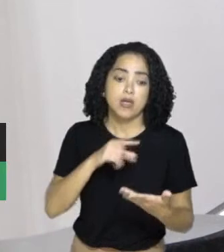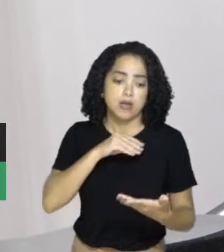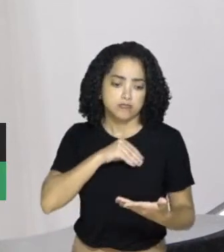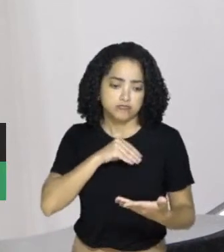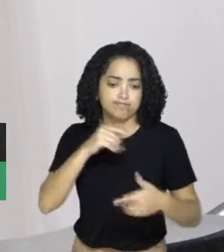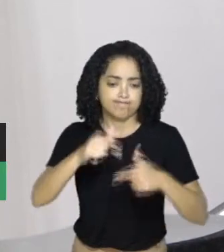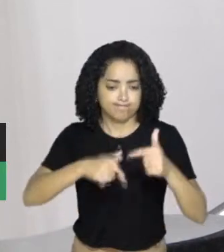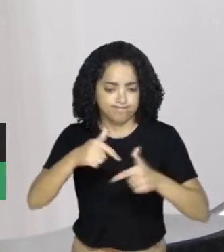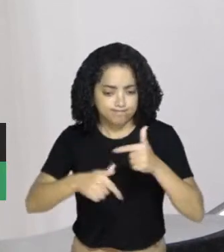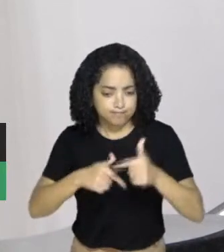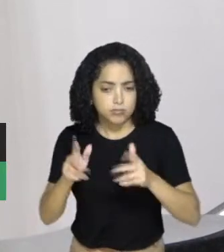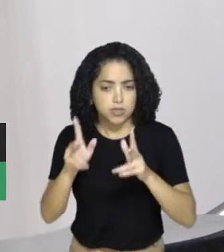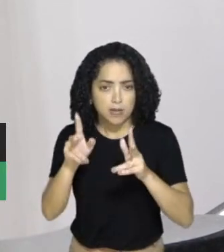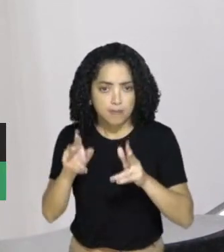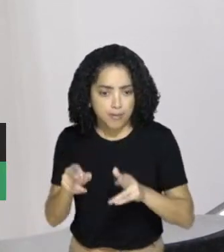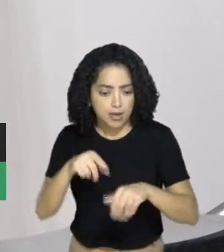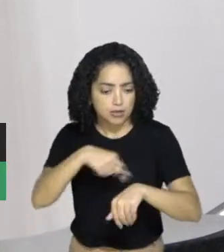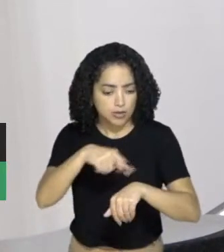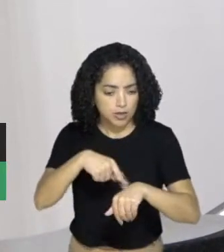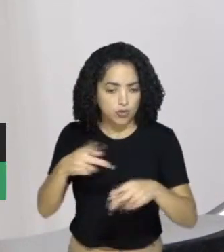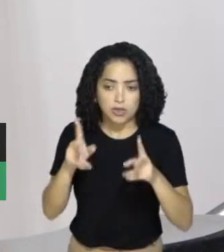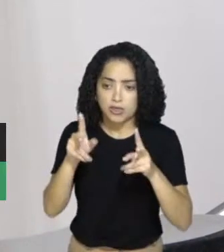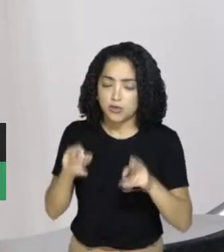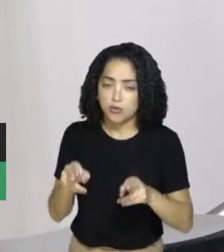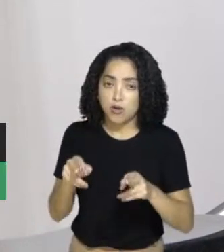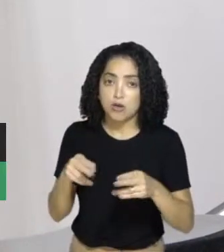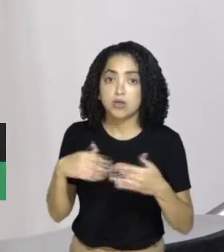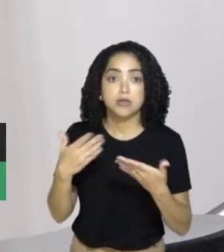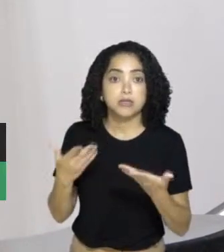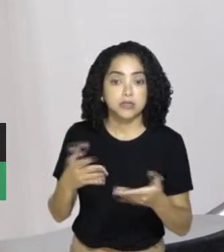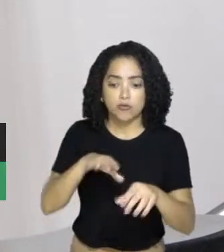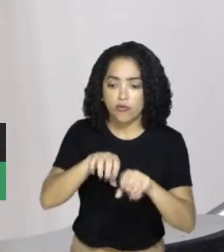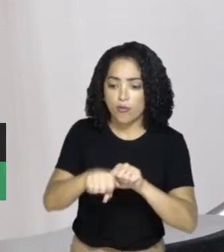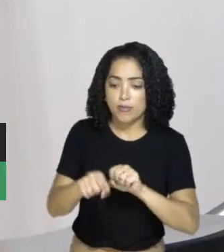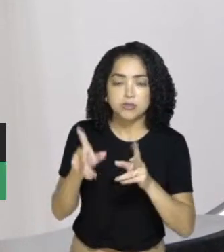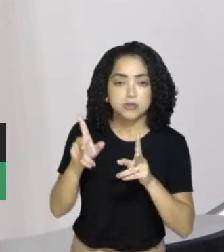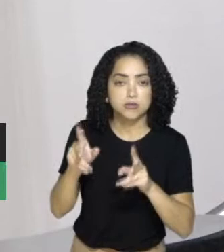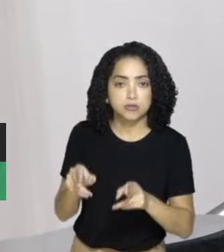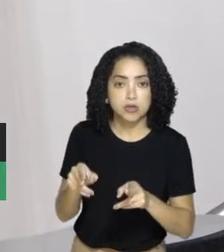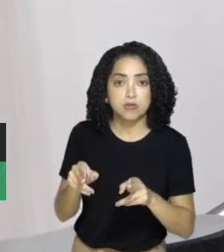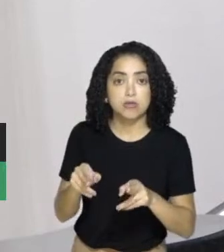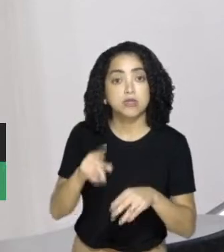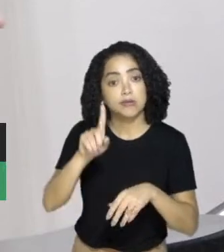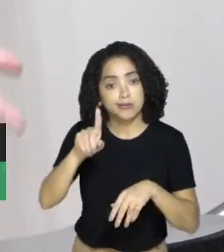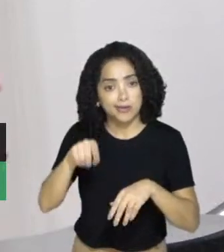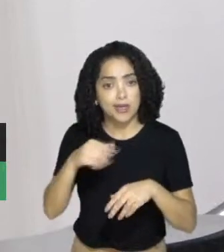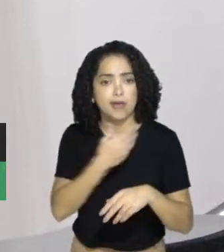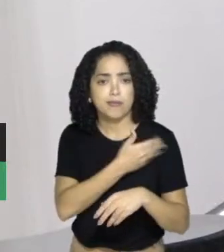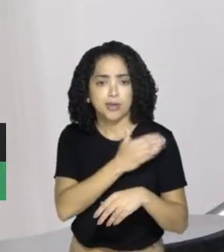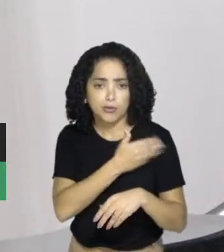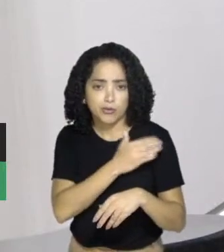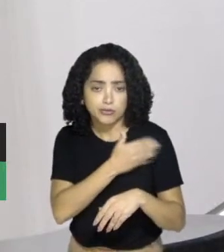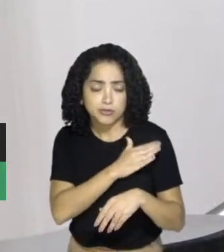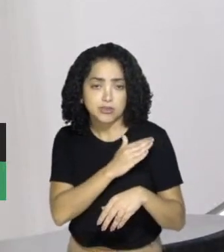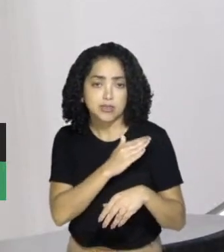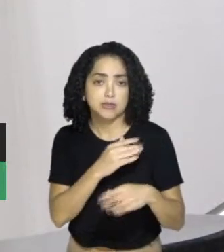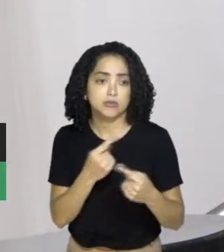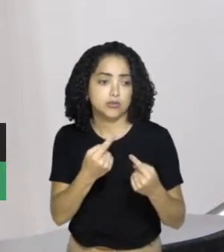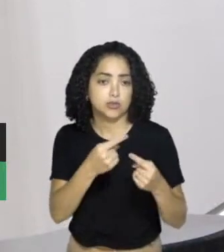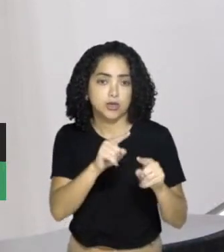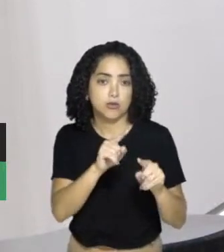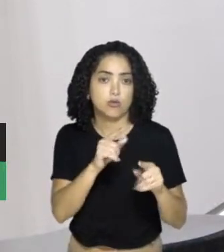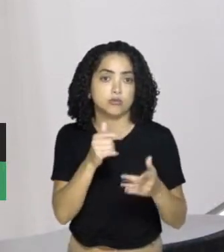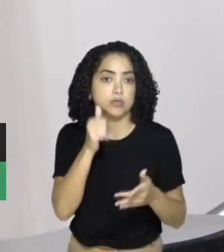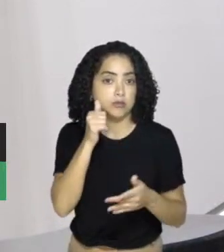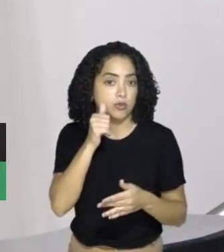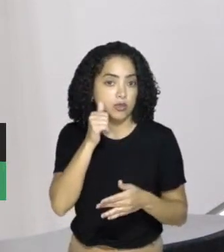mesmo cargo, portanto, eu entendo que é preconceito de gênero, discriminação de gênero. Agora eu